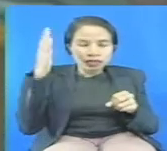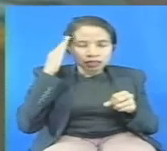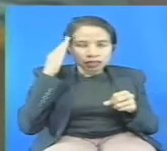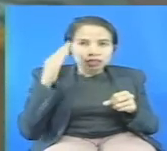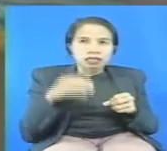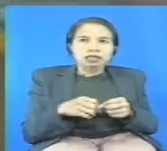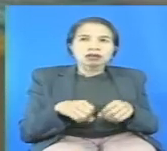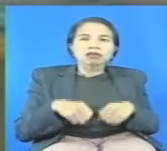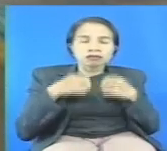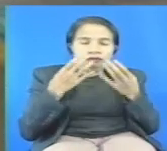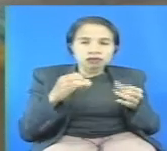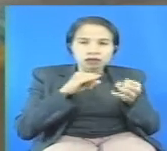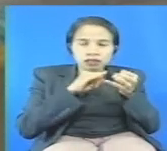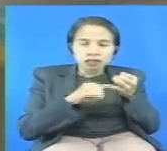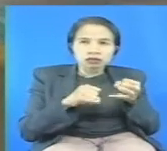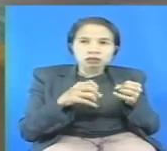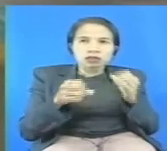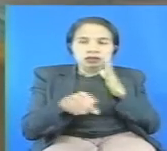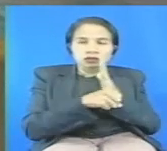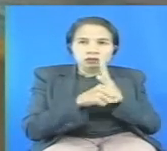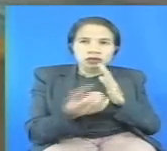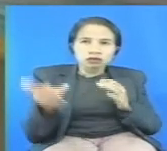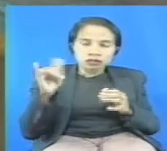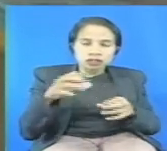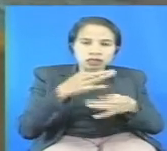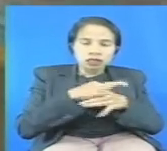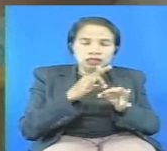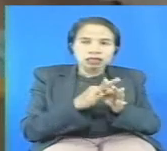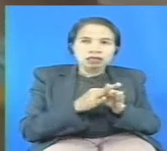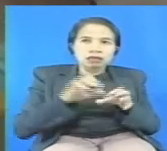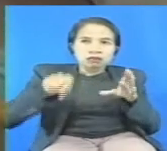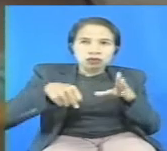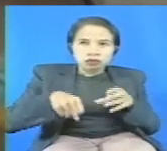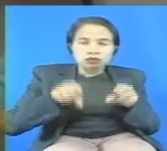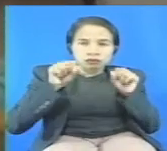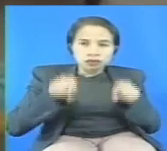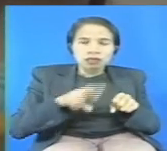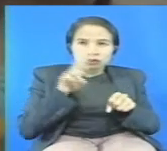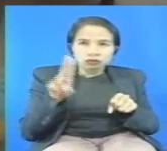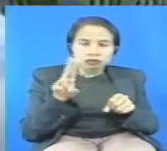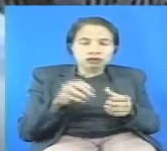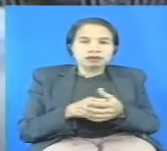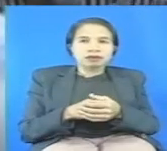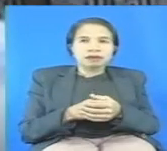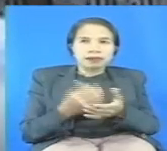ready, no fo última ba suspeito se ira, atu hadia nia motor, no ne nia bele utiliza fali.